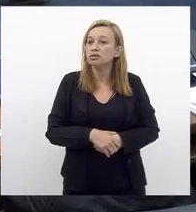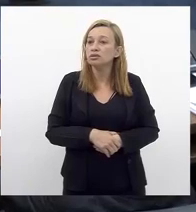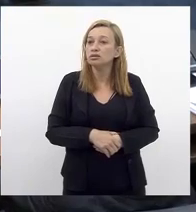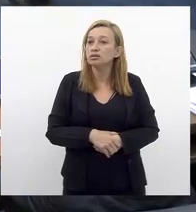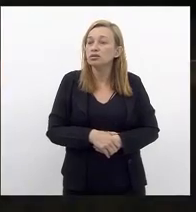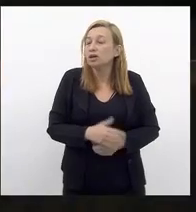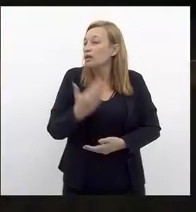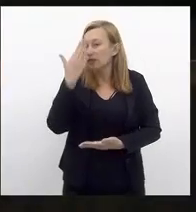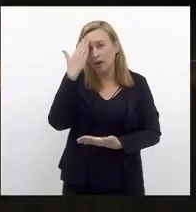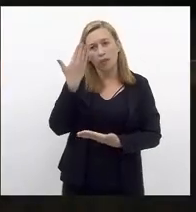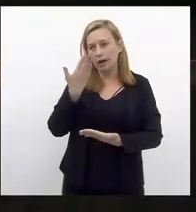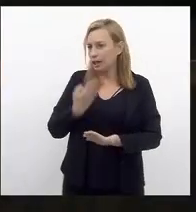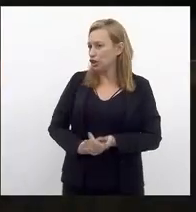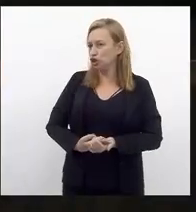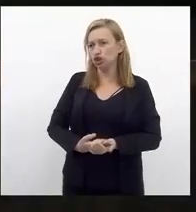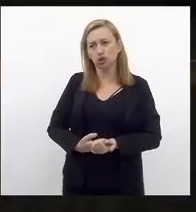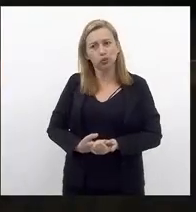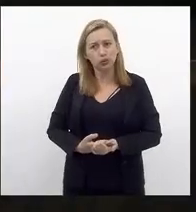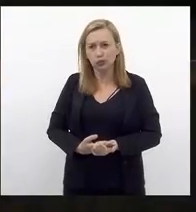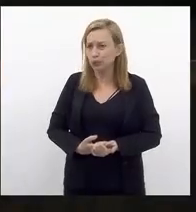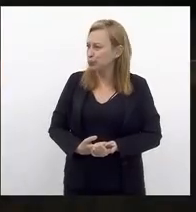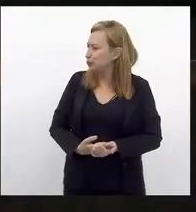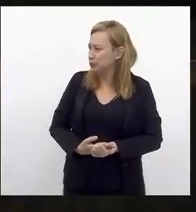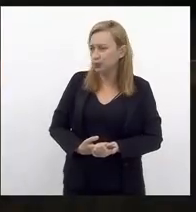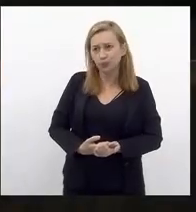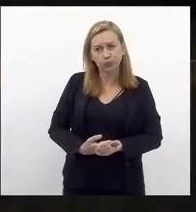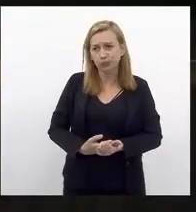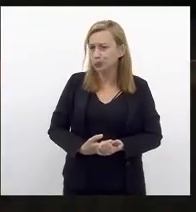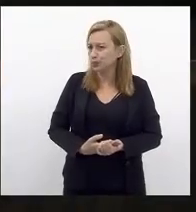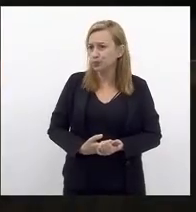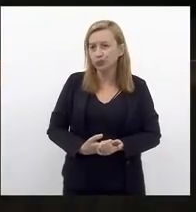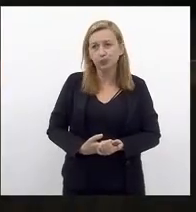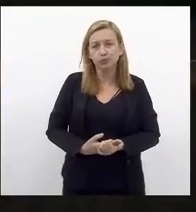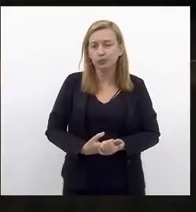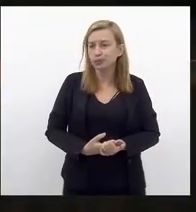Tancredo a e não é